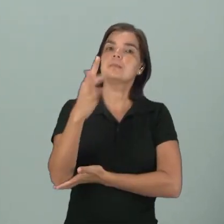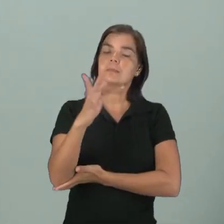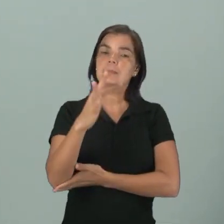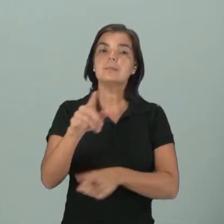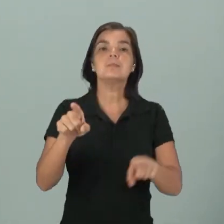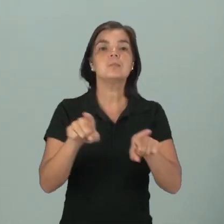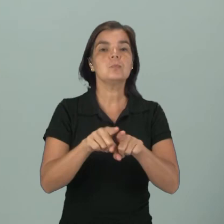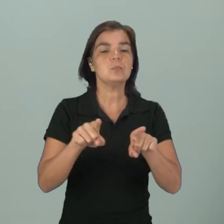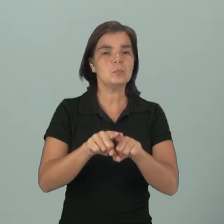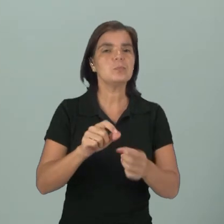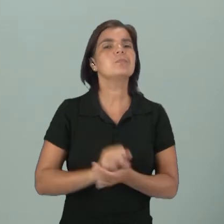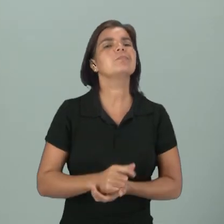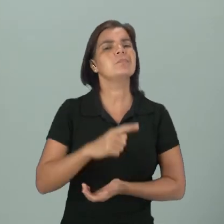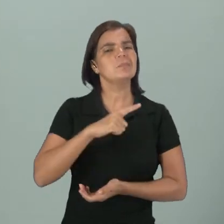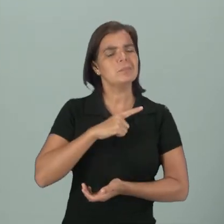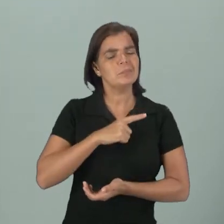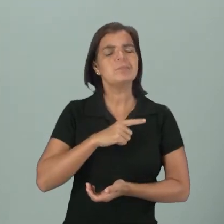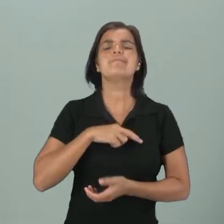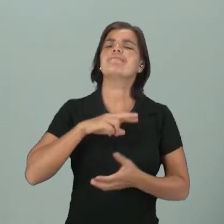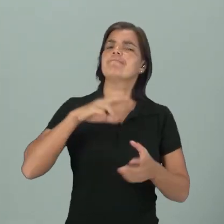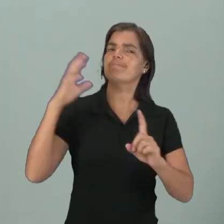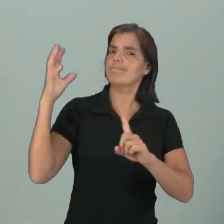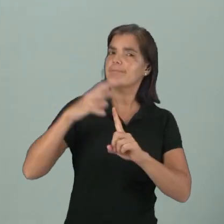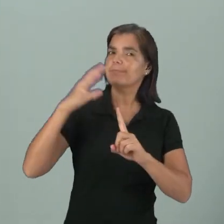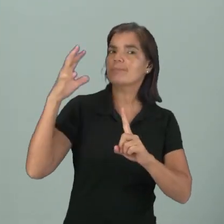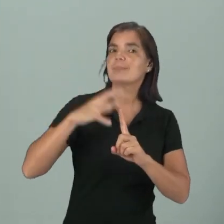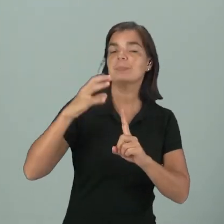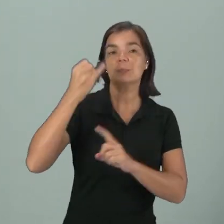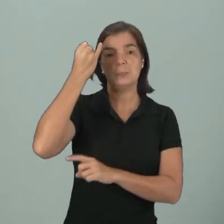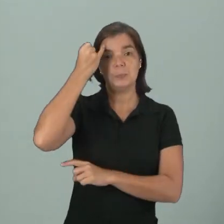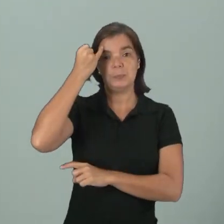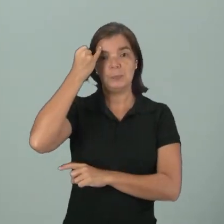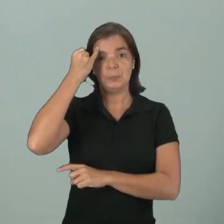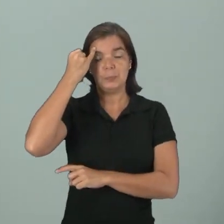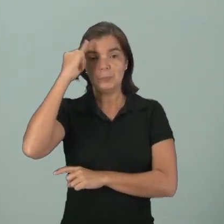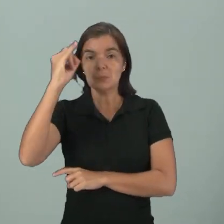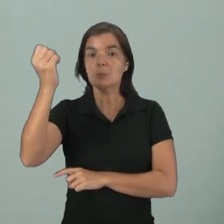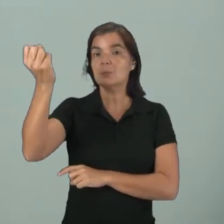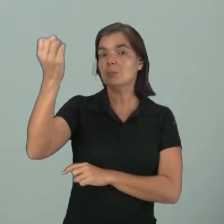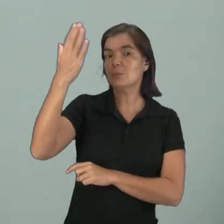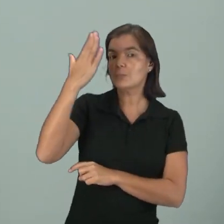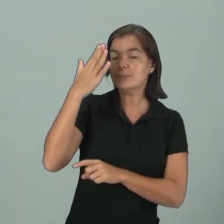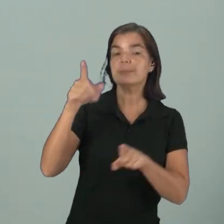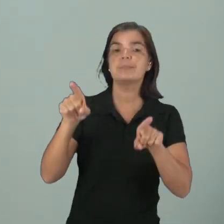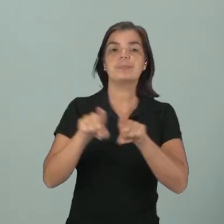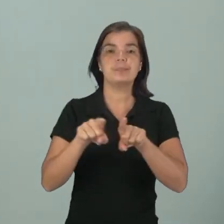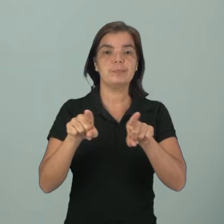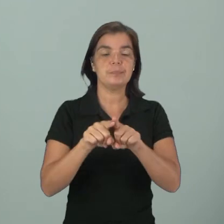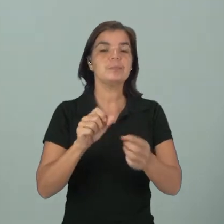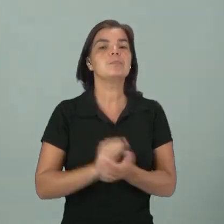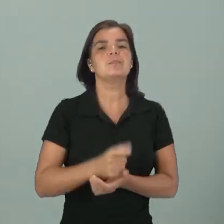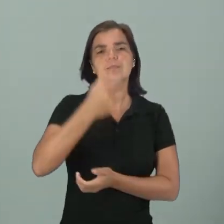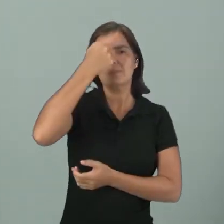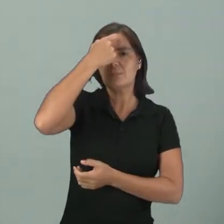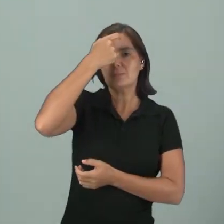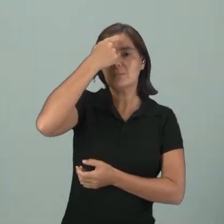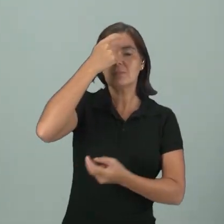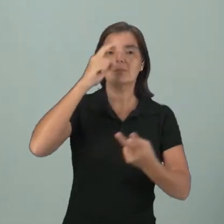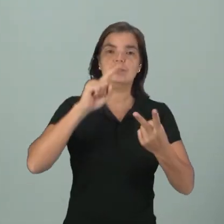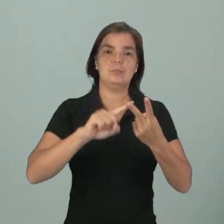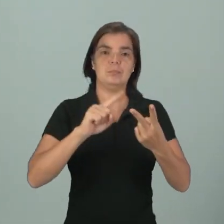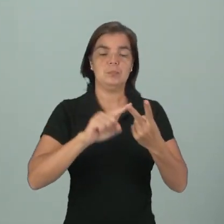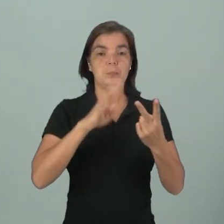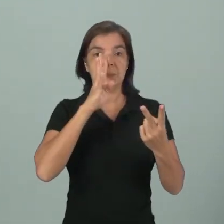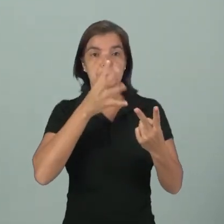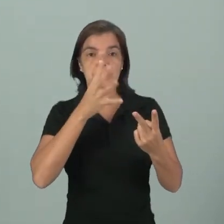Francesa, ela sofreu, sim, forte influência dos ideais iluministas, a questão da racionalidade, a questão